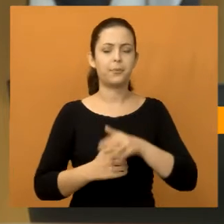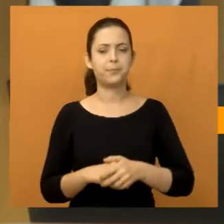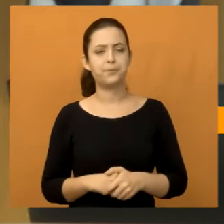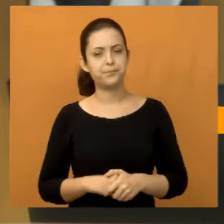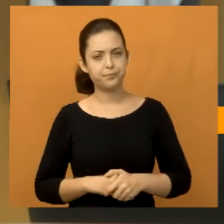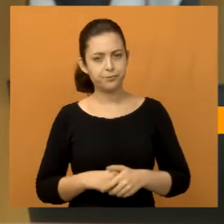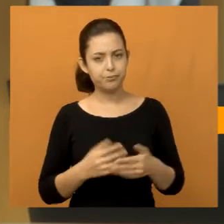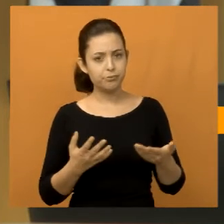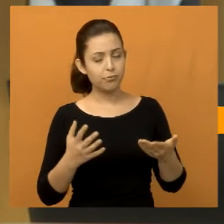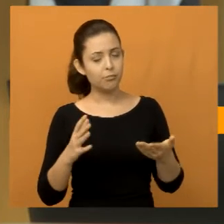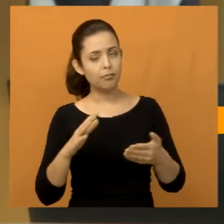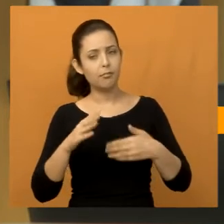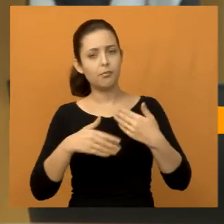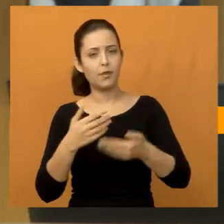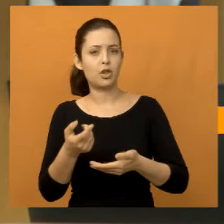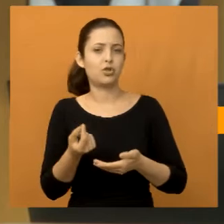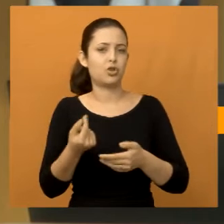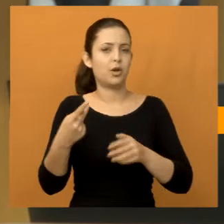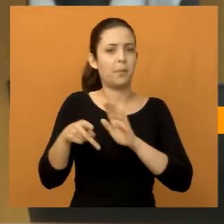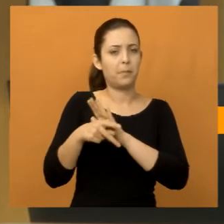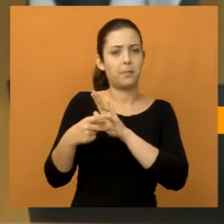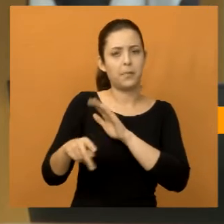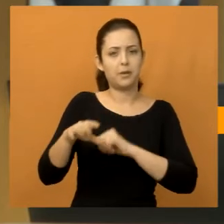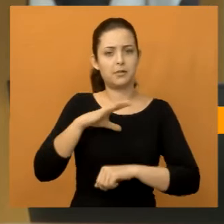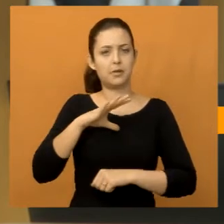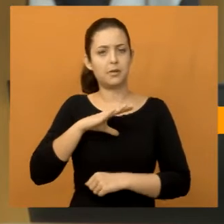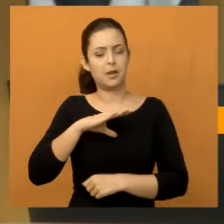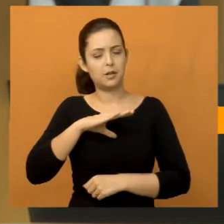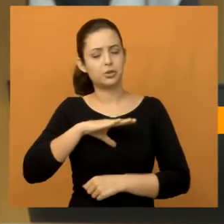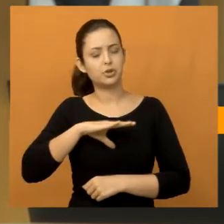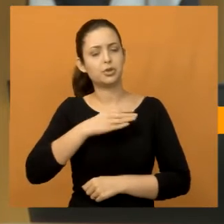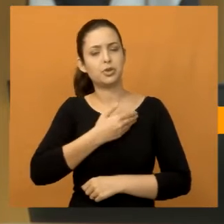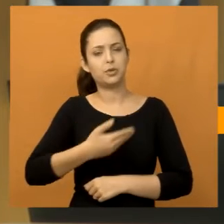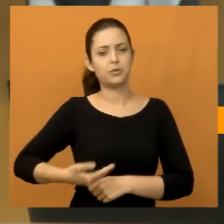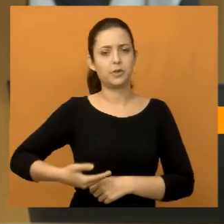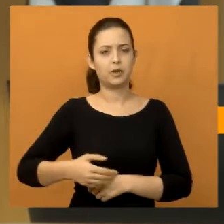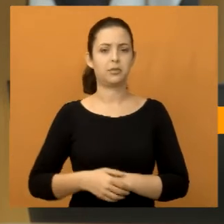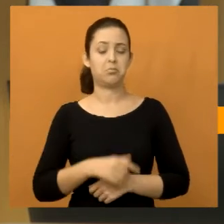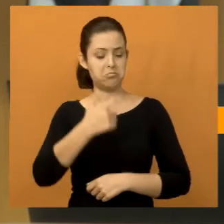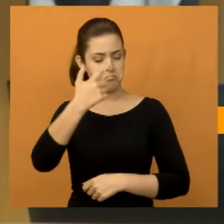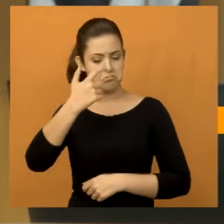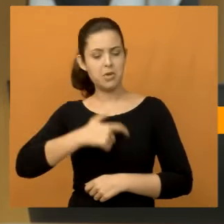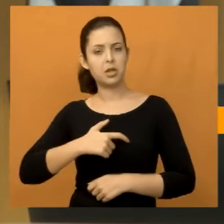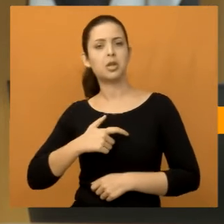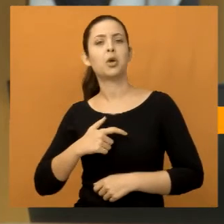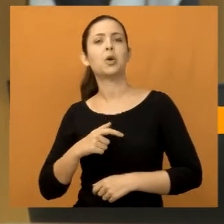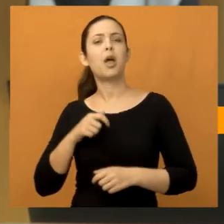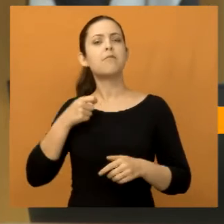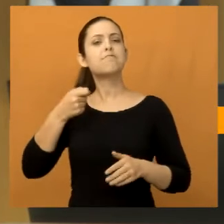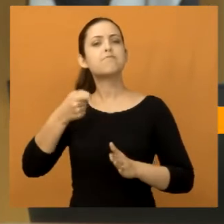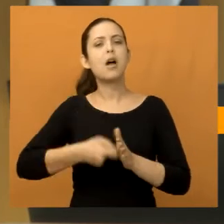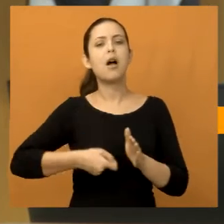acabaram cometendo com o dinheiro do nosso município. Então, quero dizer aqui que esse vereador vai estar empenhado, não só eu,